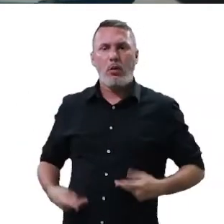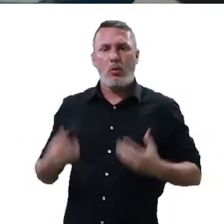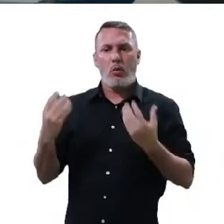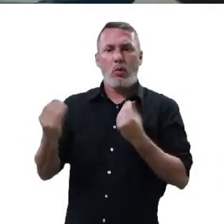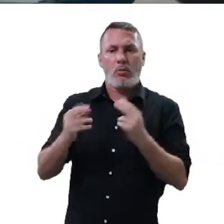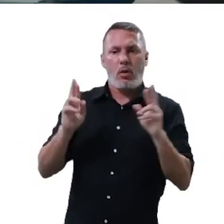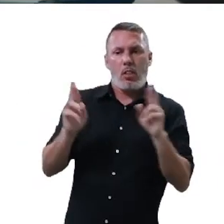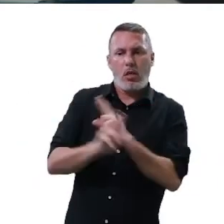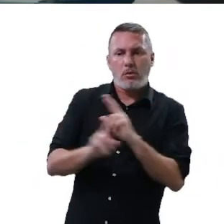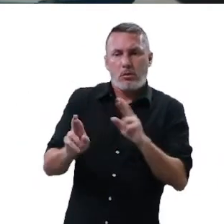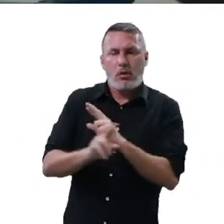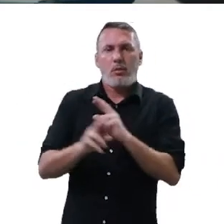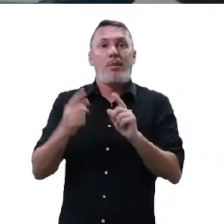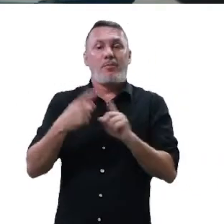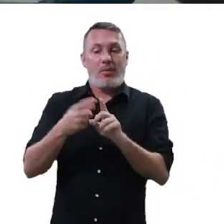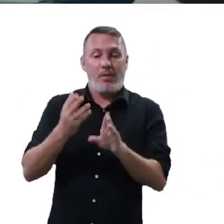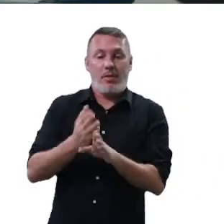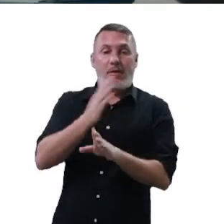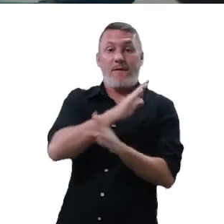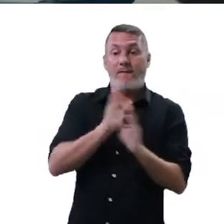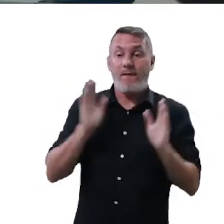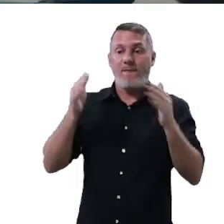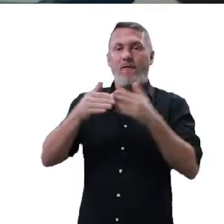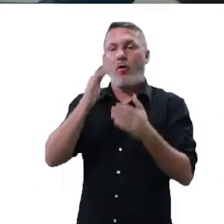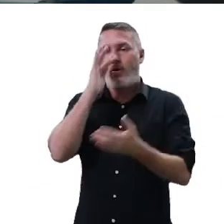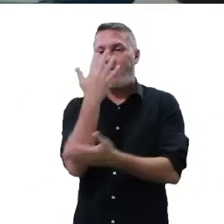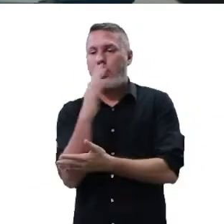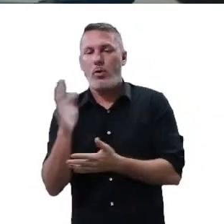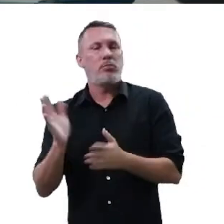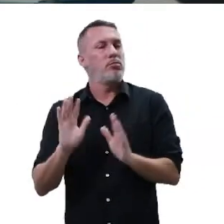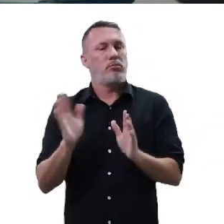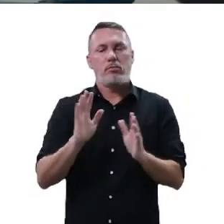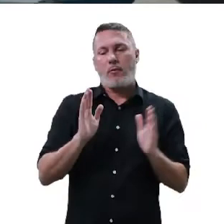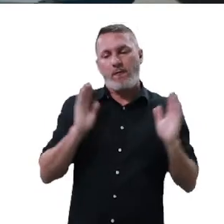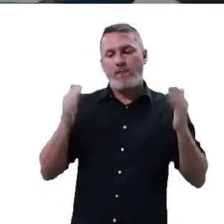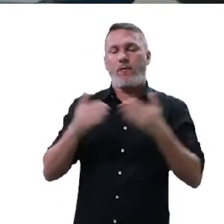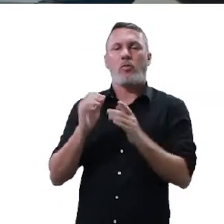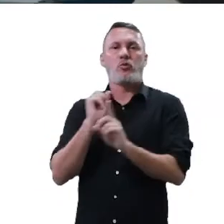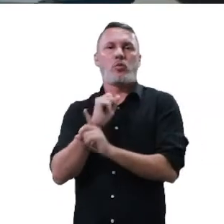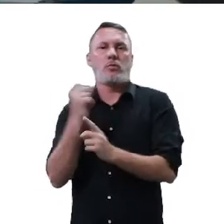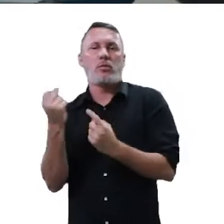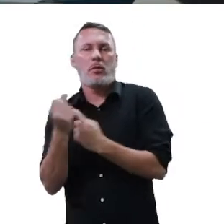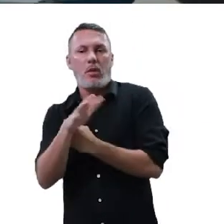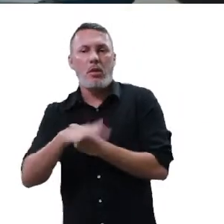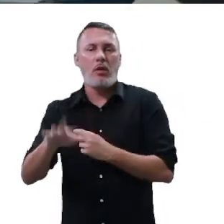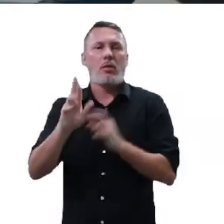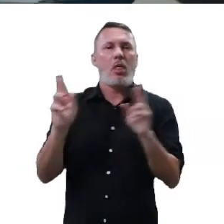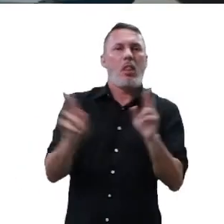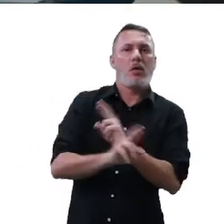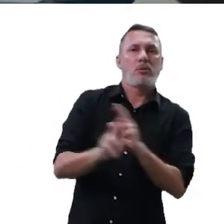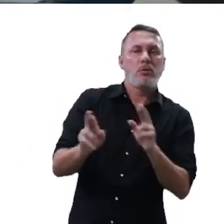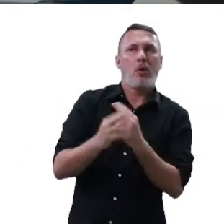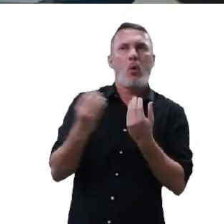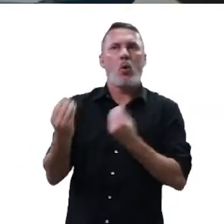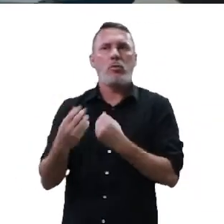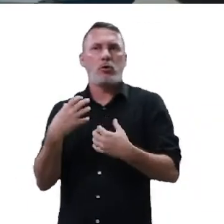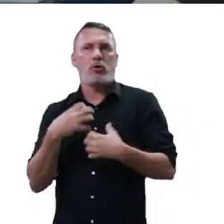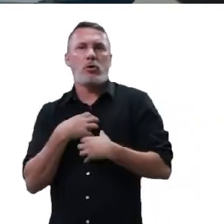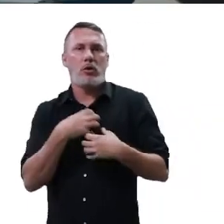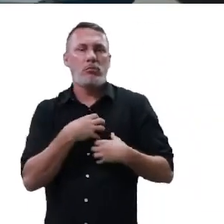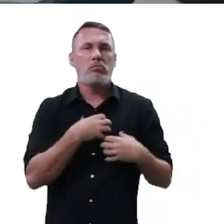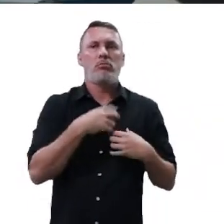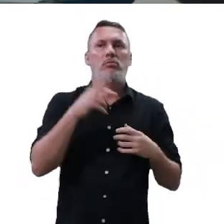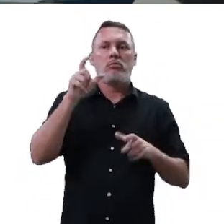antropológica, ela deixa de ter o seu foco na natureza e tem agora um foco na sociedade, nas